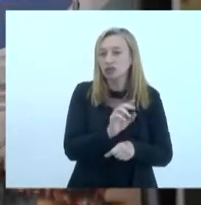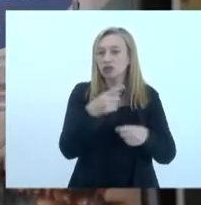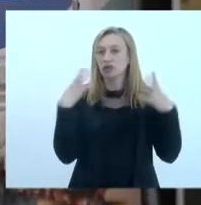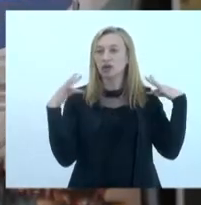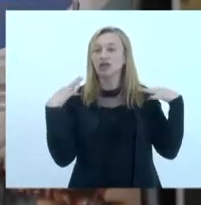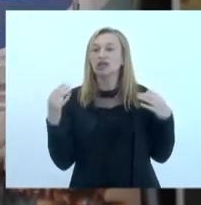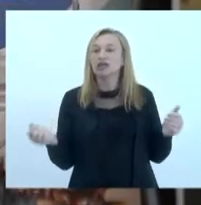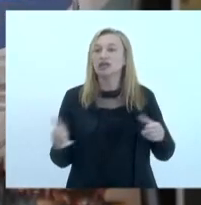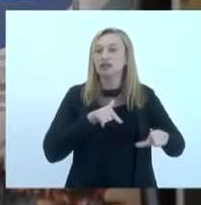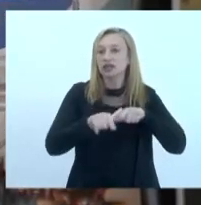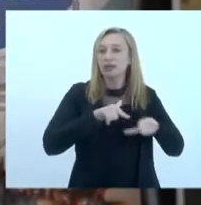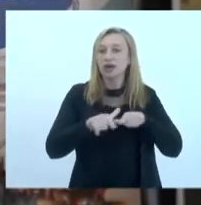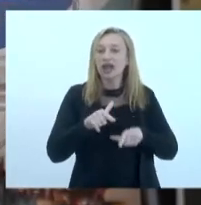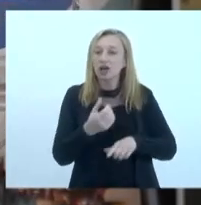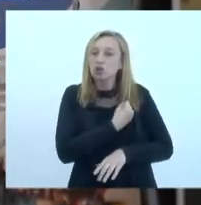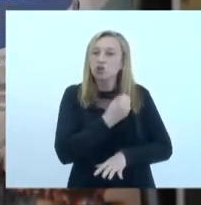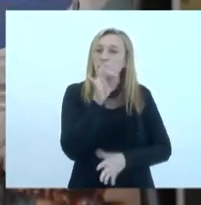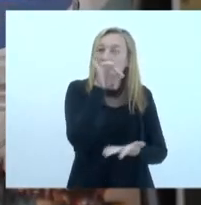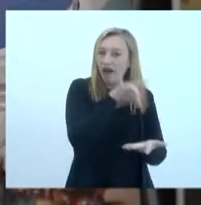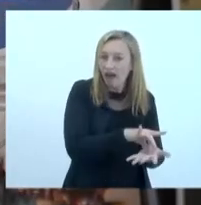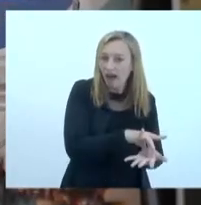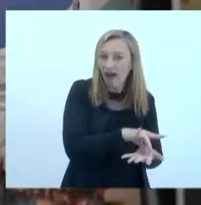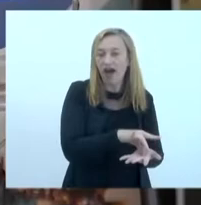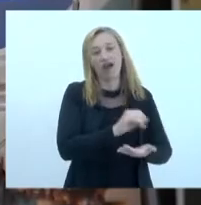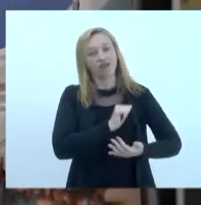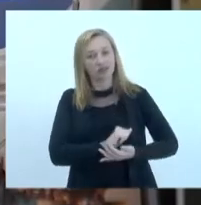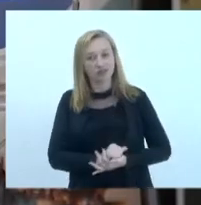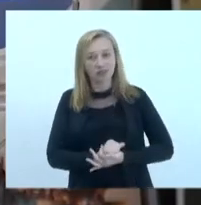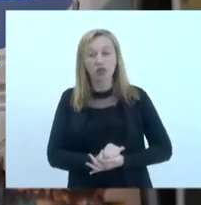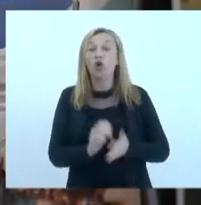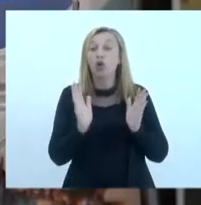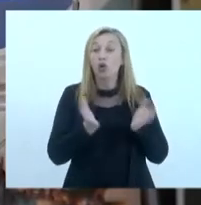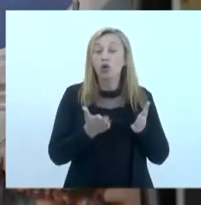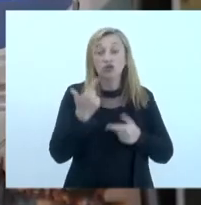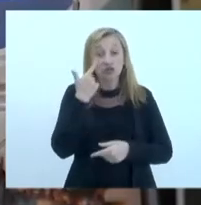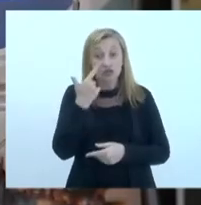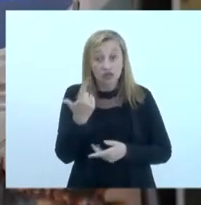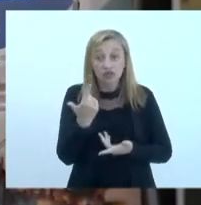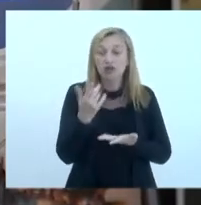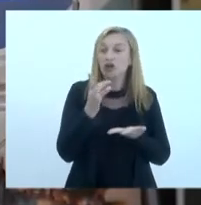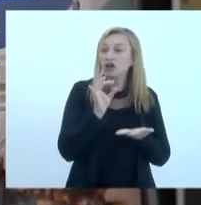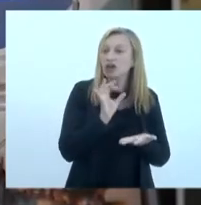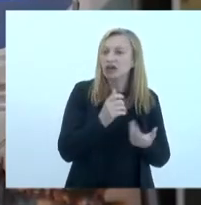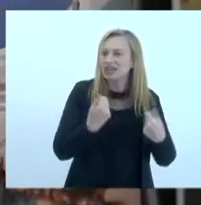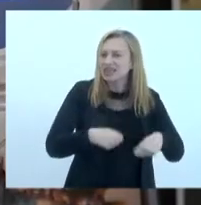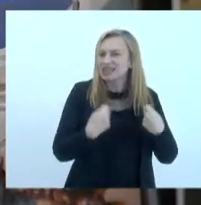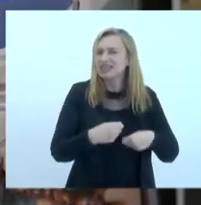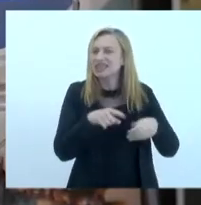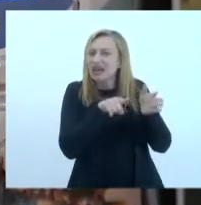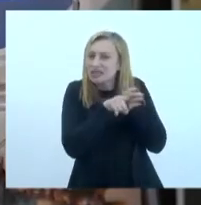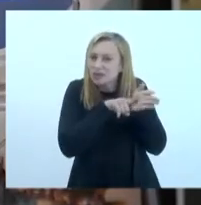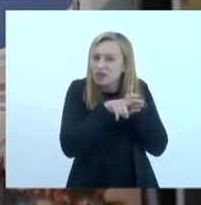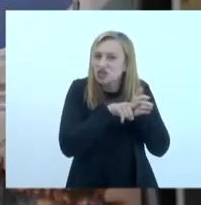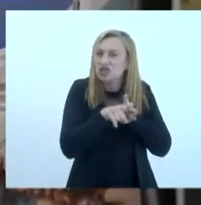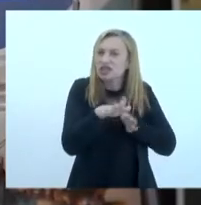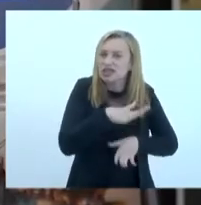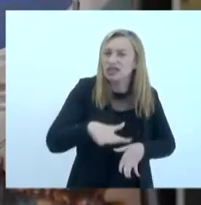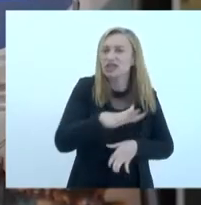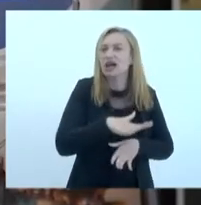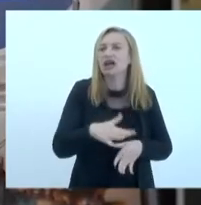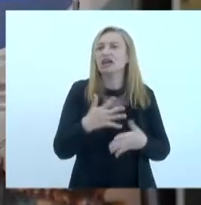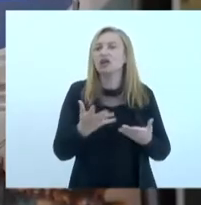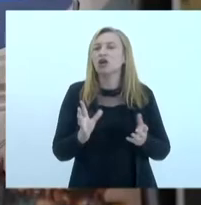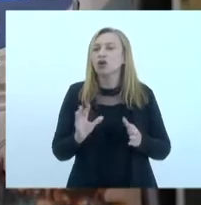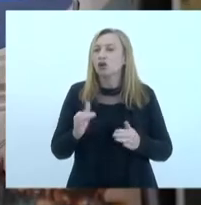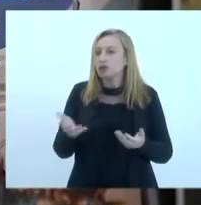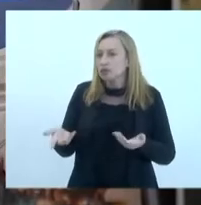possamos trabalhar com dados reais, dados factíveis. Hoje, nós realmente temos uma carência de pesquisas nessa área. Então, nós contamos com